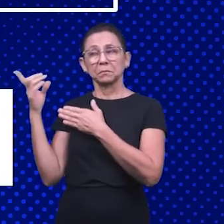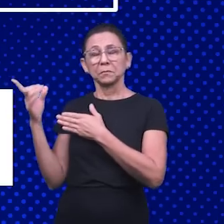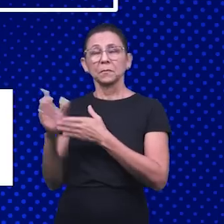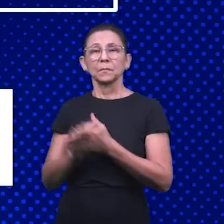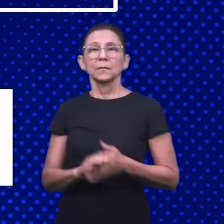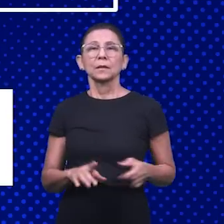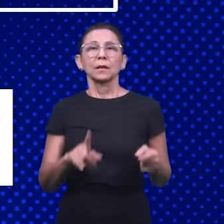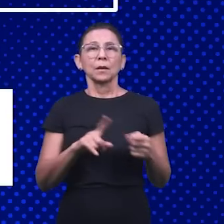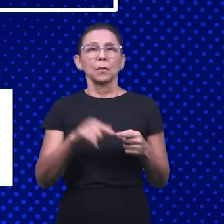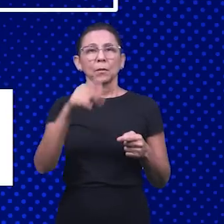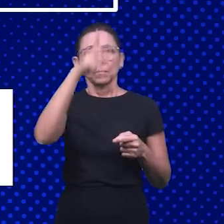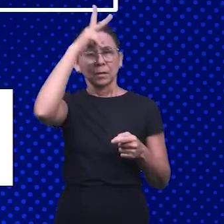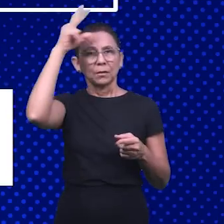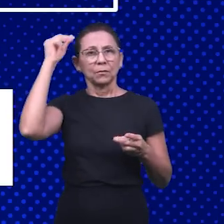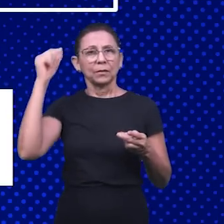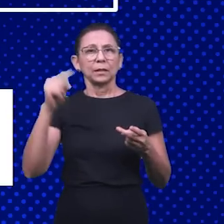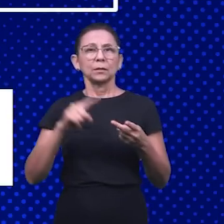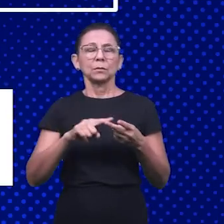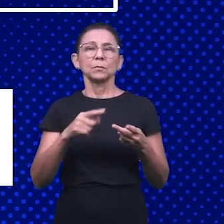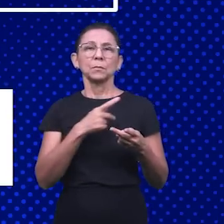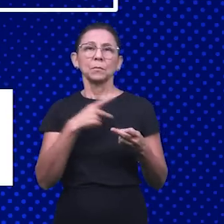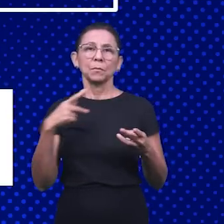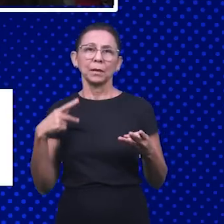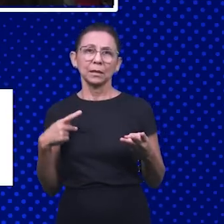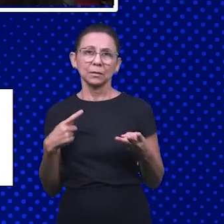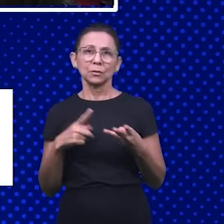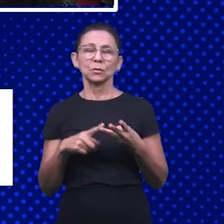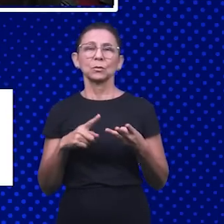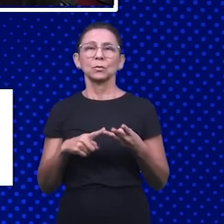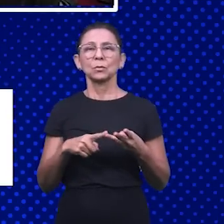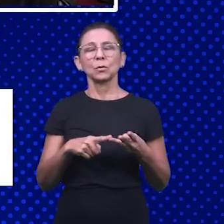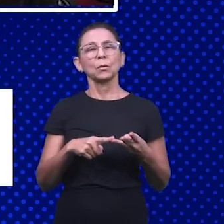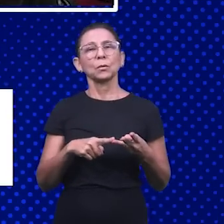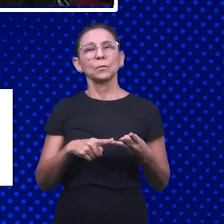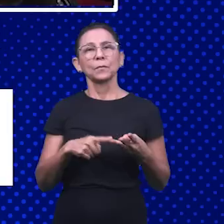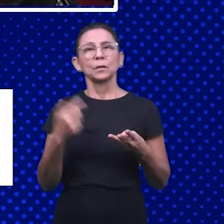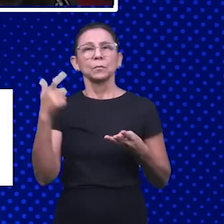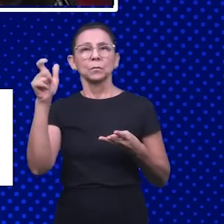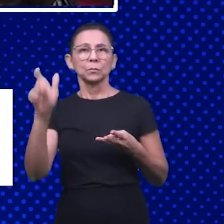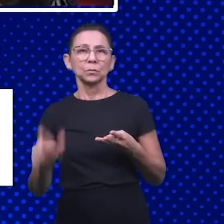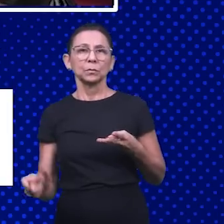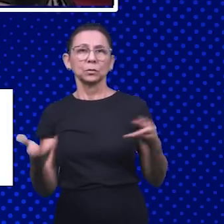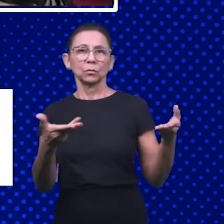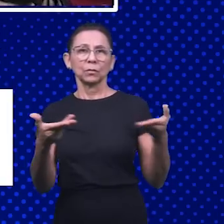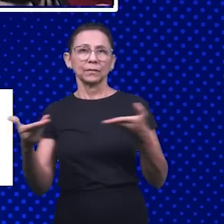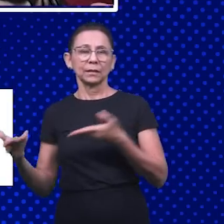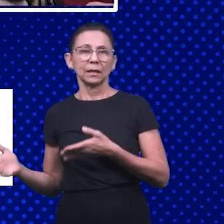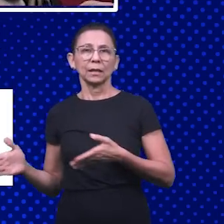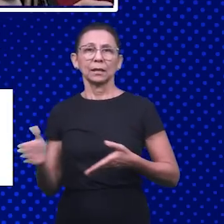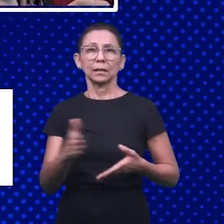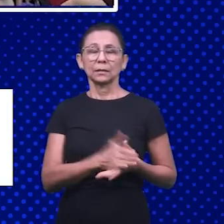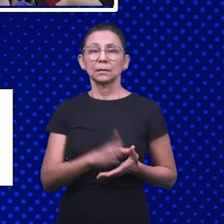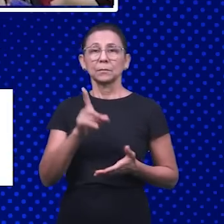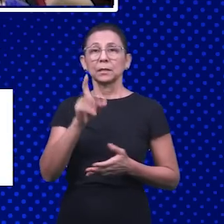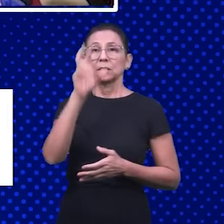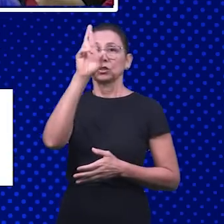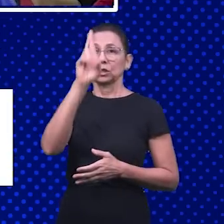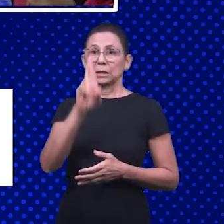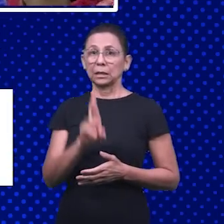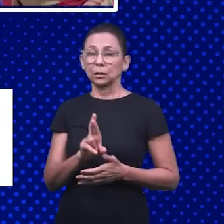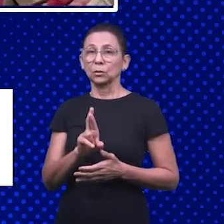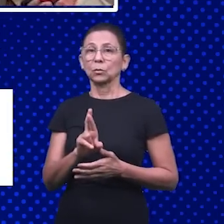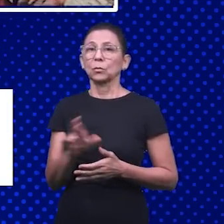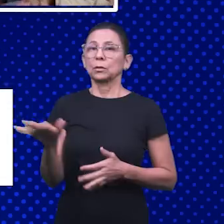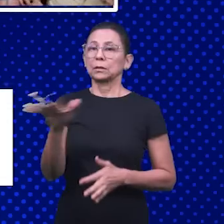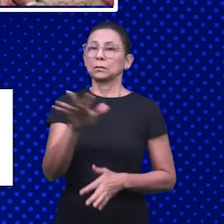Dilton Rodrigues e o nosso irmão que fez o convite. Em Massachusetts, na cidade de Framingham, a diretora local dos serviços aos